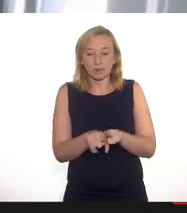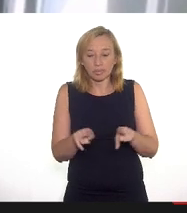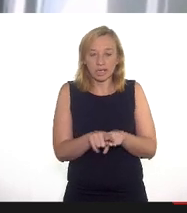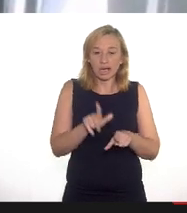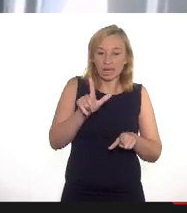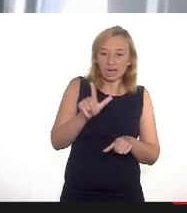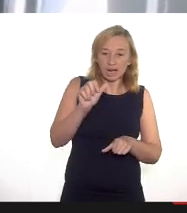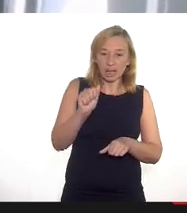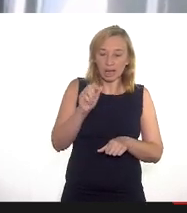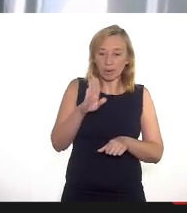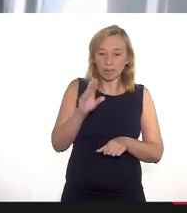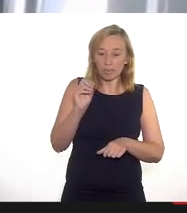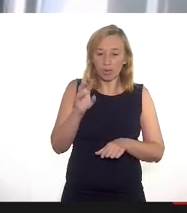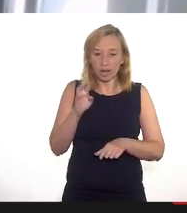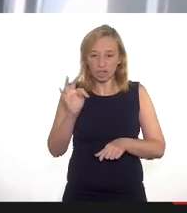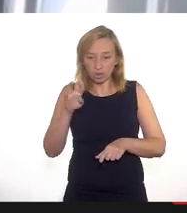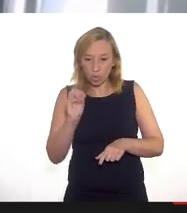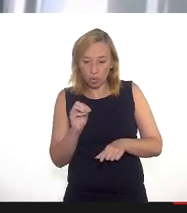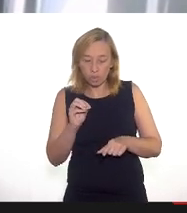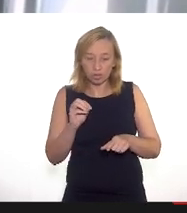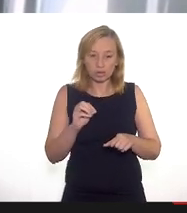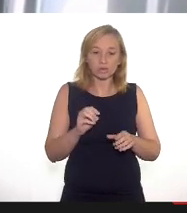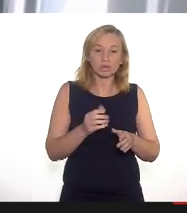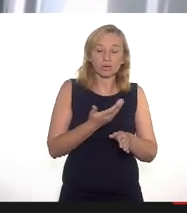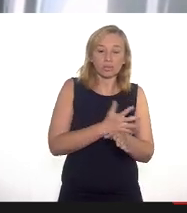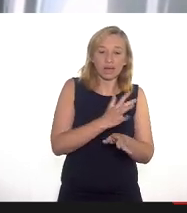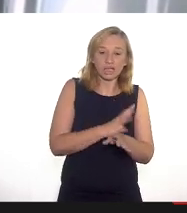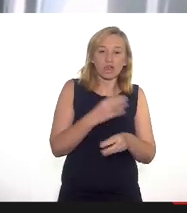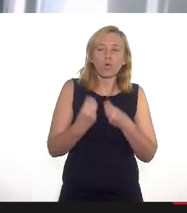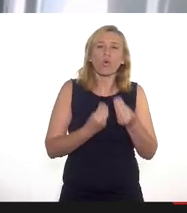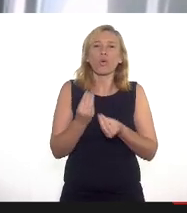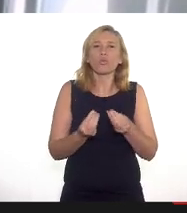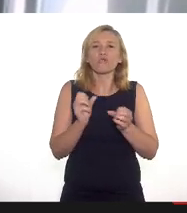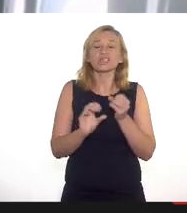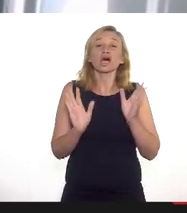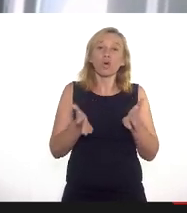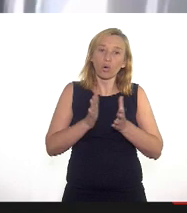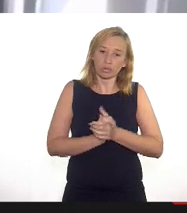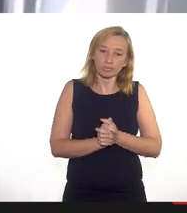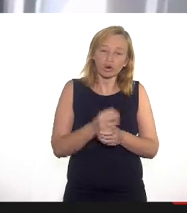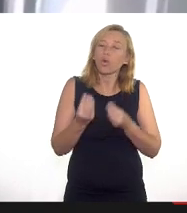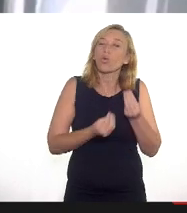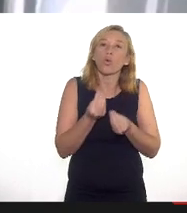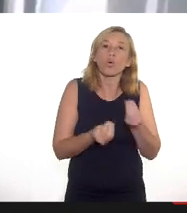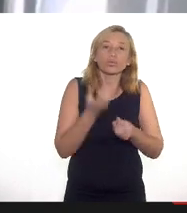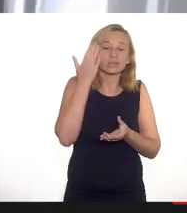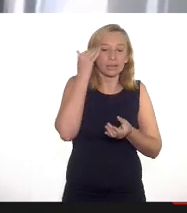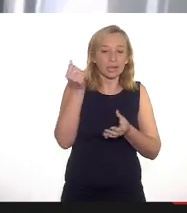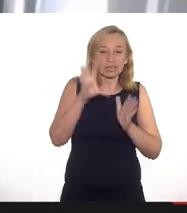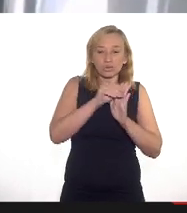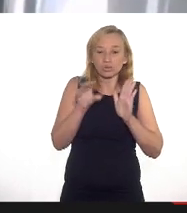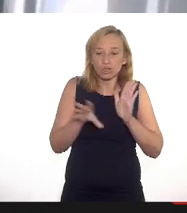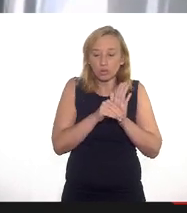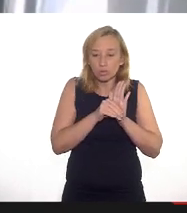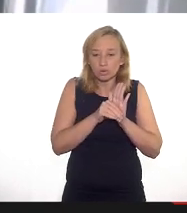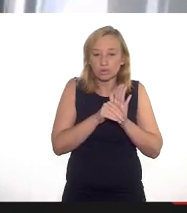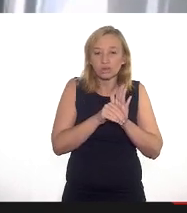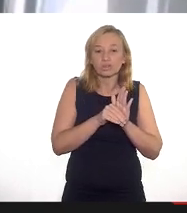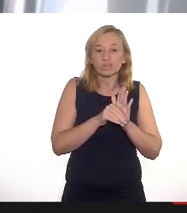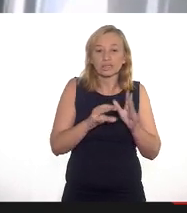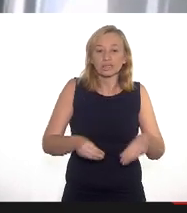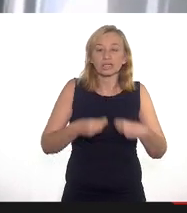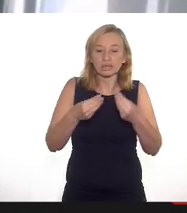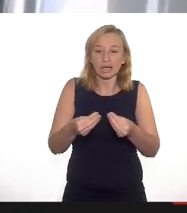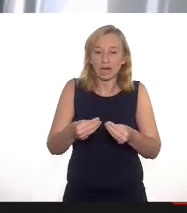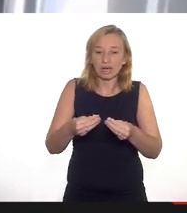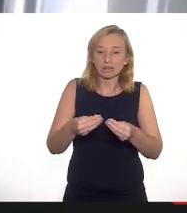a parte prática não foi assegurada, como isso vai ser feito, né? Como que esses saberes, esses conteúdos vão ser assegurados aos estudantes